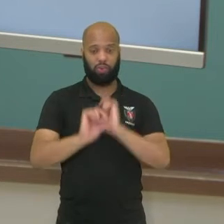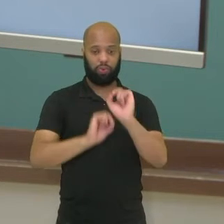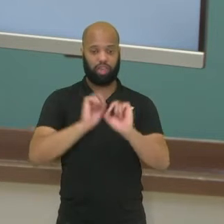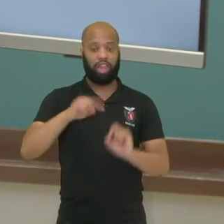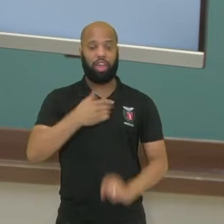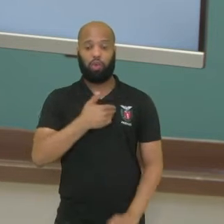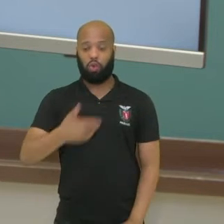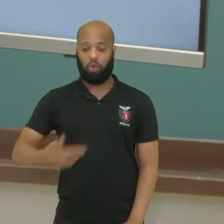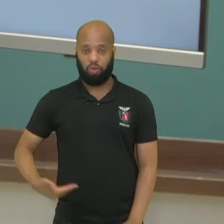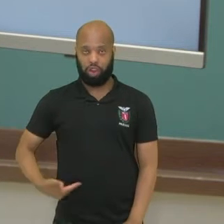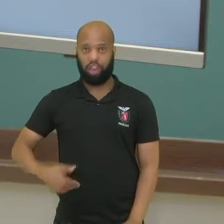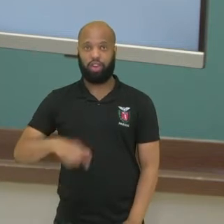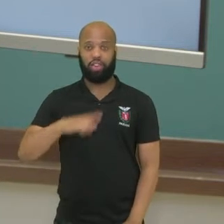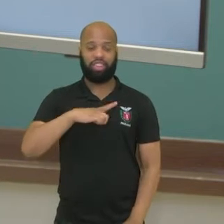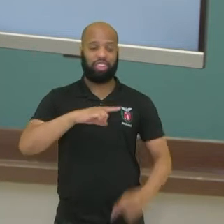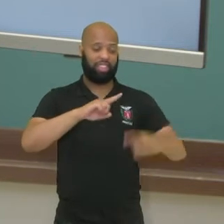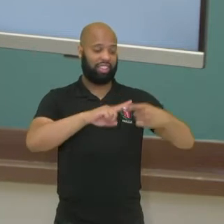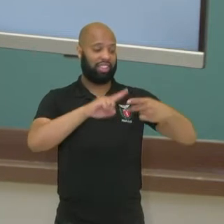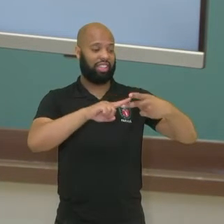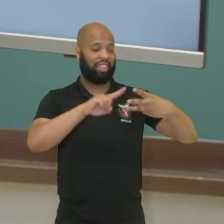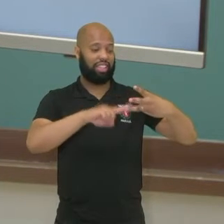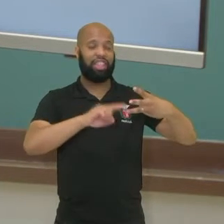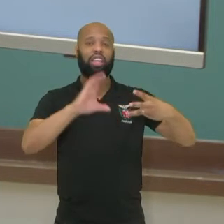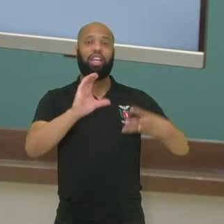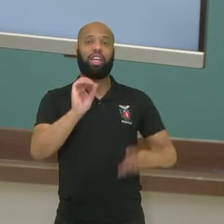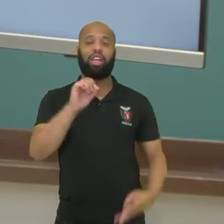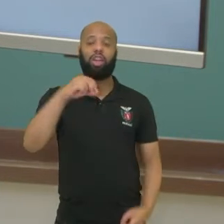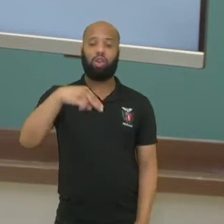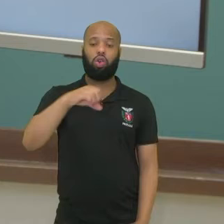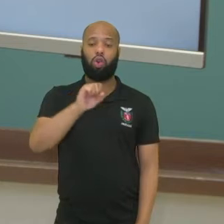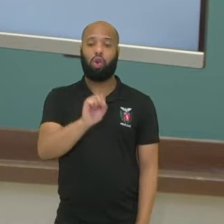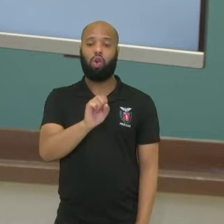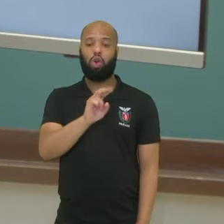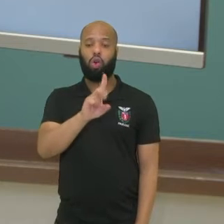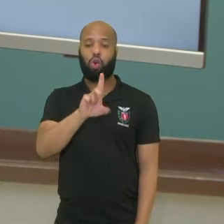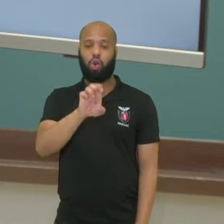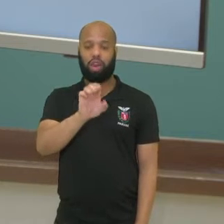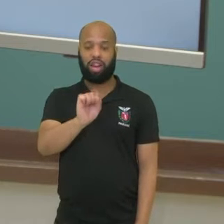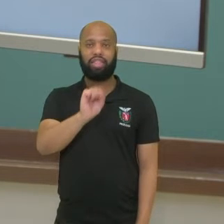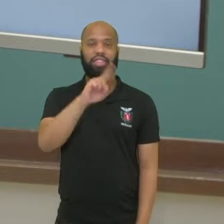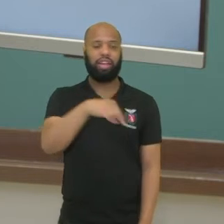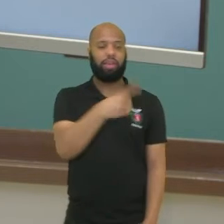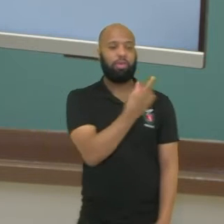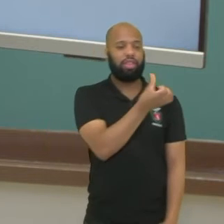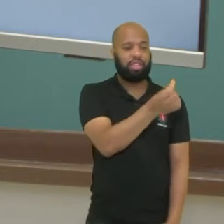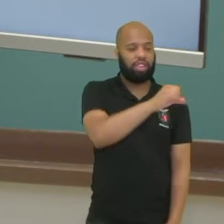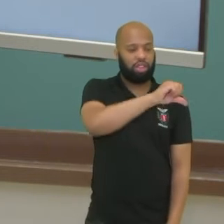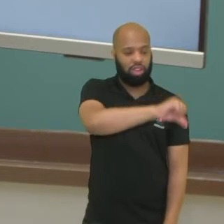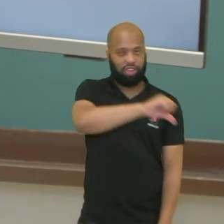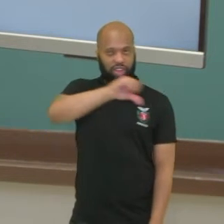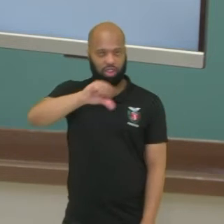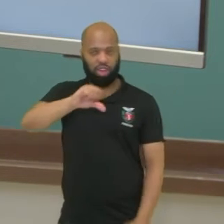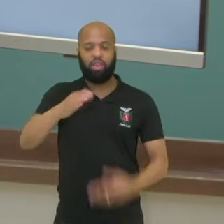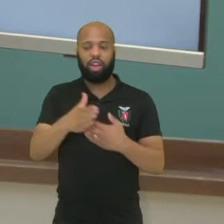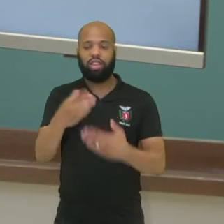ele é exercido por 3 cônsules. Essa fase compreende ali de 1799